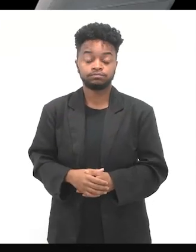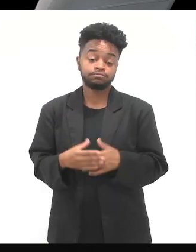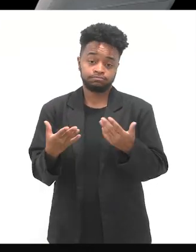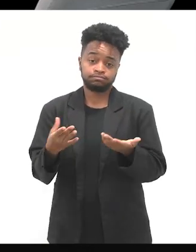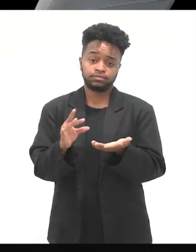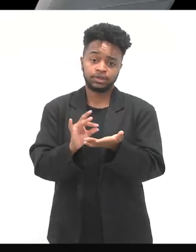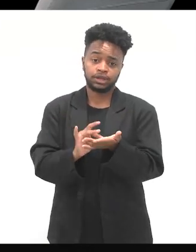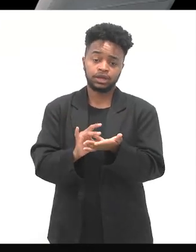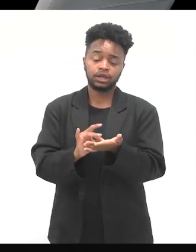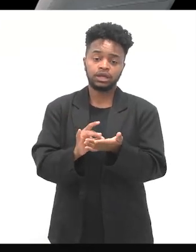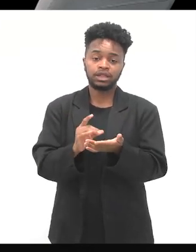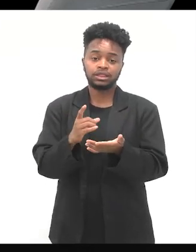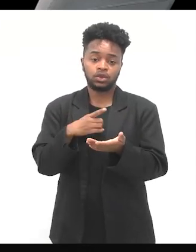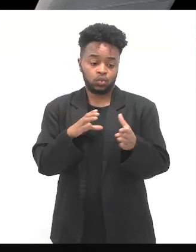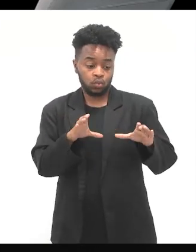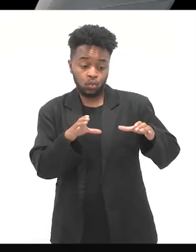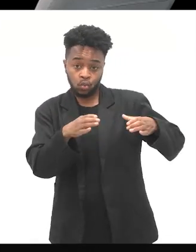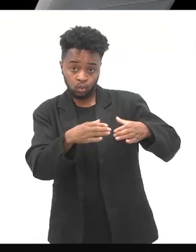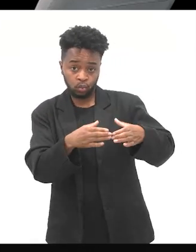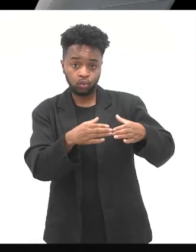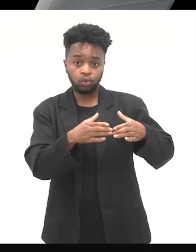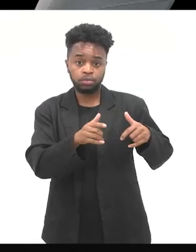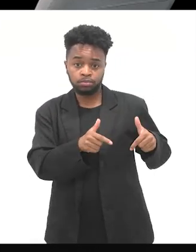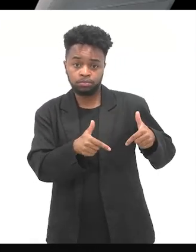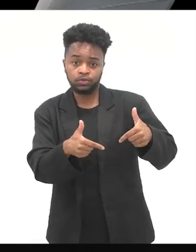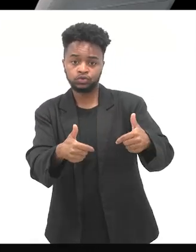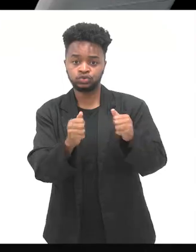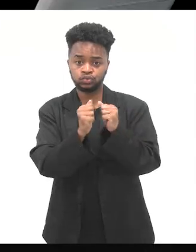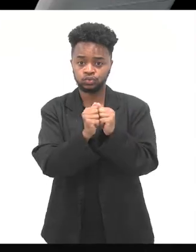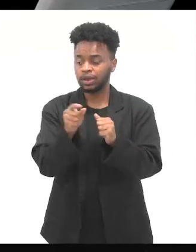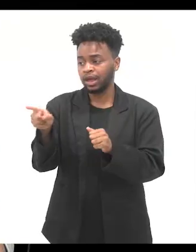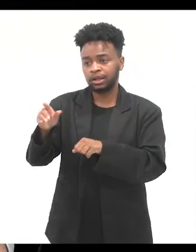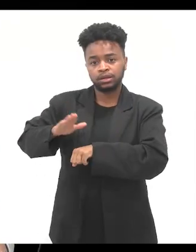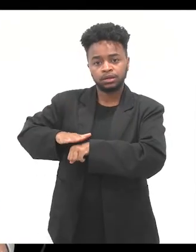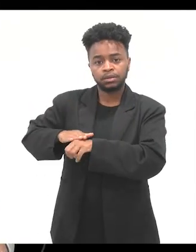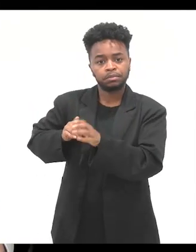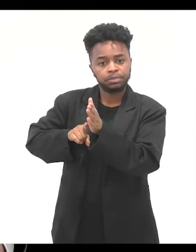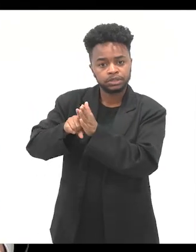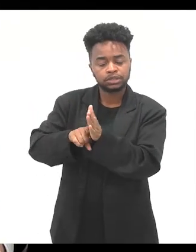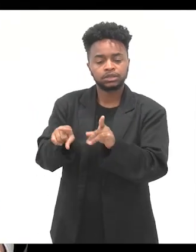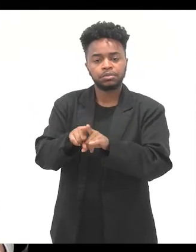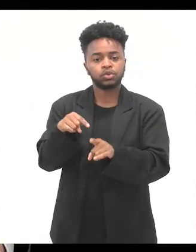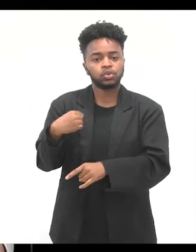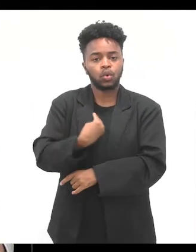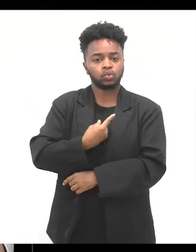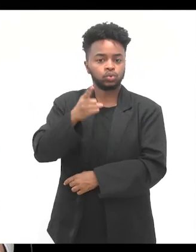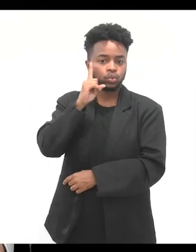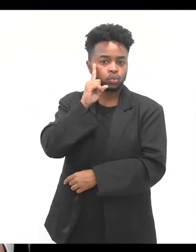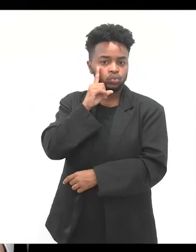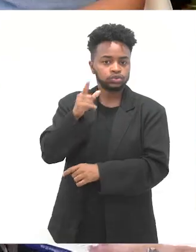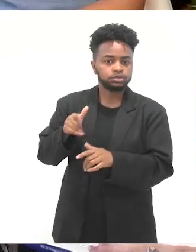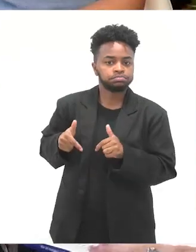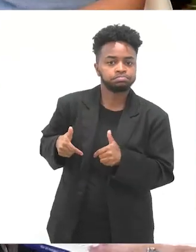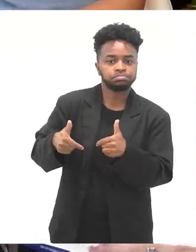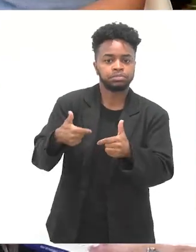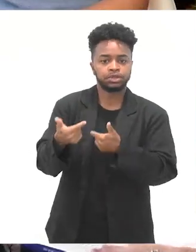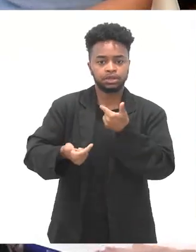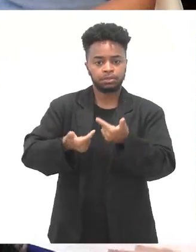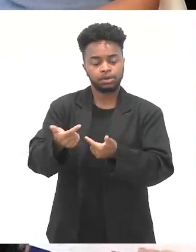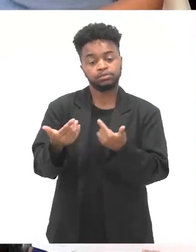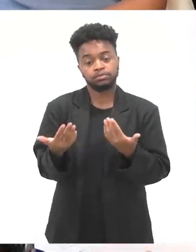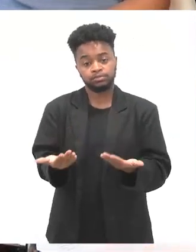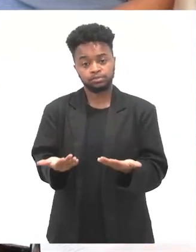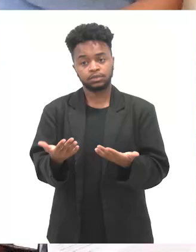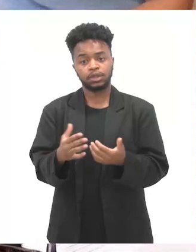é uma força-tarefa, né? Porque a Mariana está no campo dela, nós estamos todo dia ali, né? Então, principalmente eu